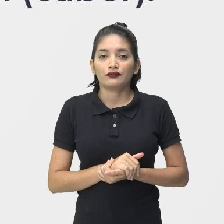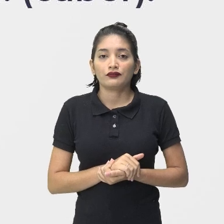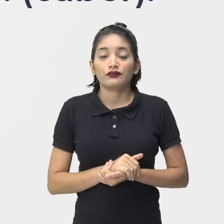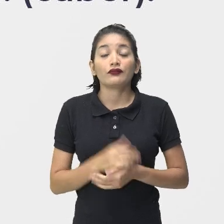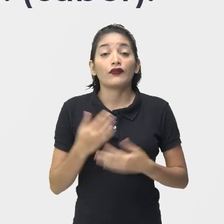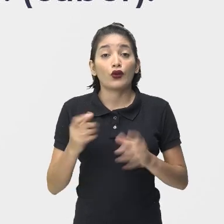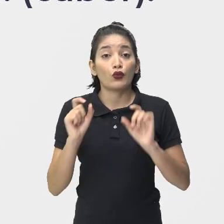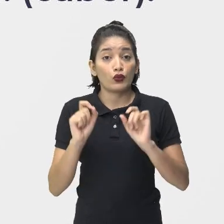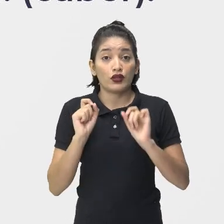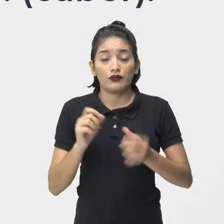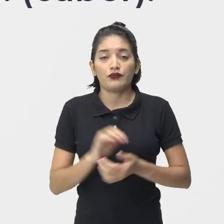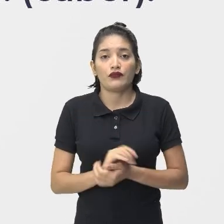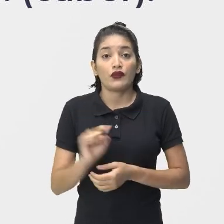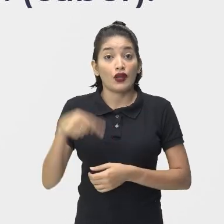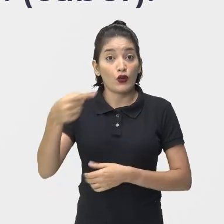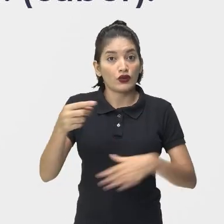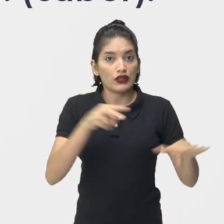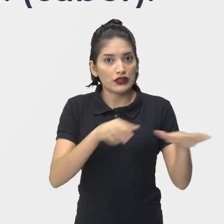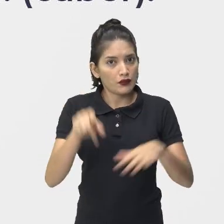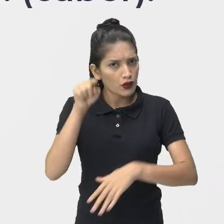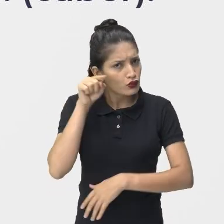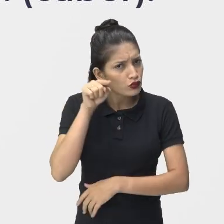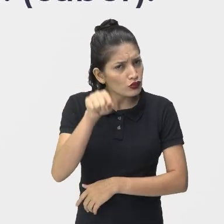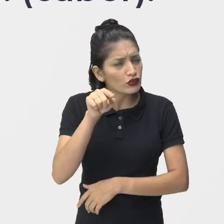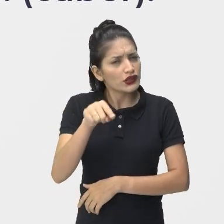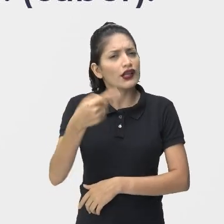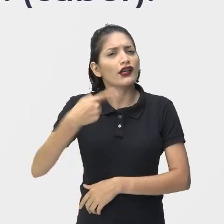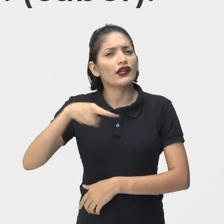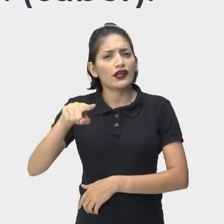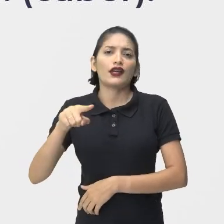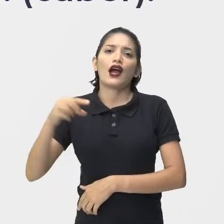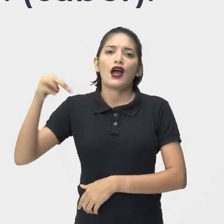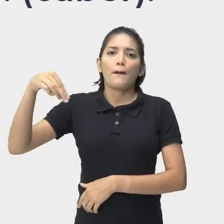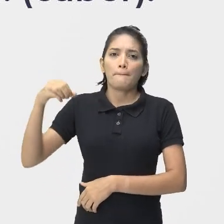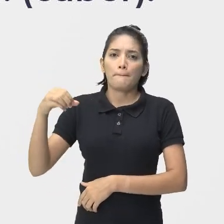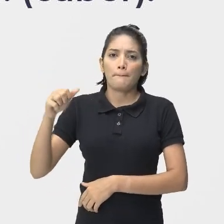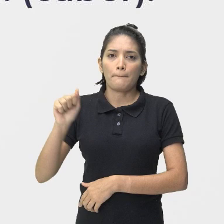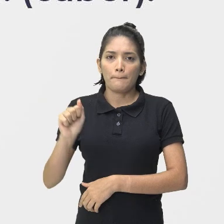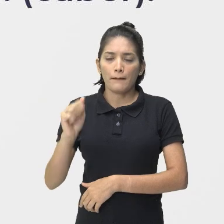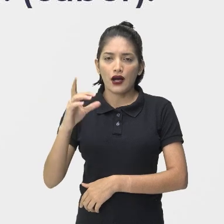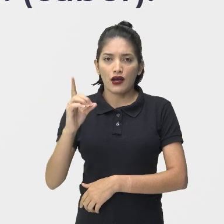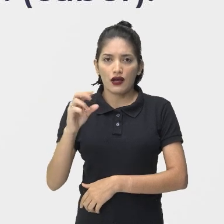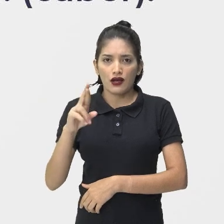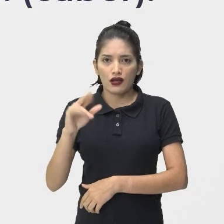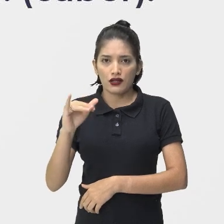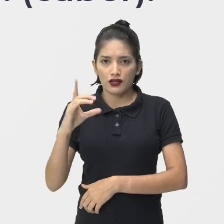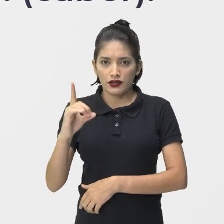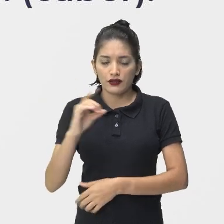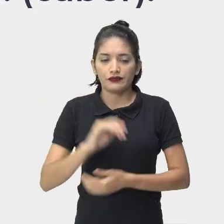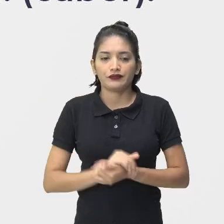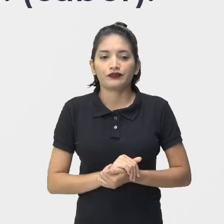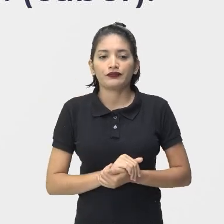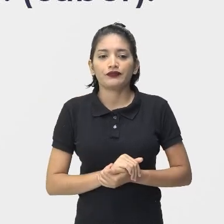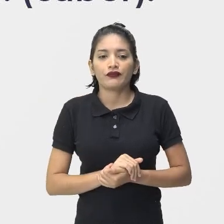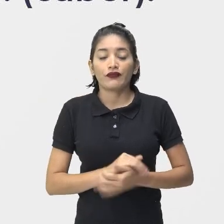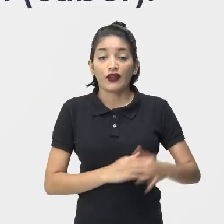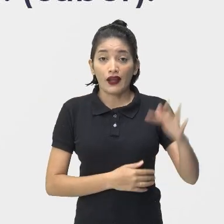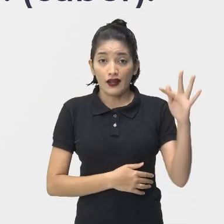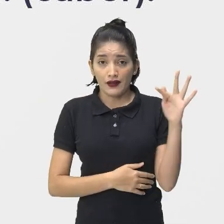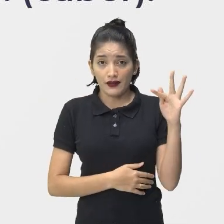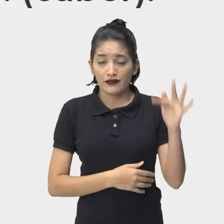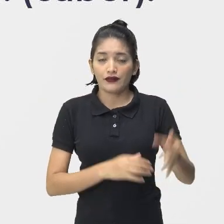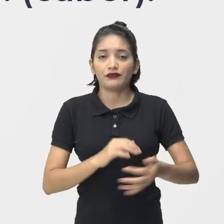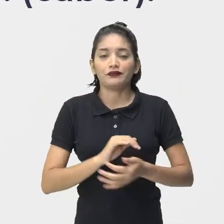certo? Eu estou falando o quê? Que na próxima semana tu irás a Madrid. Letra F, vendremos